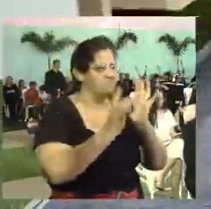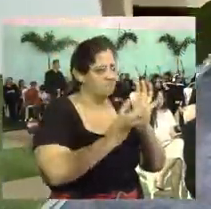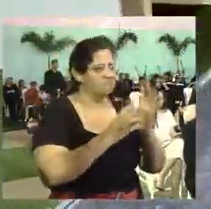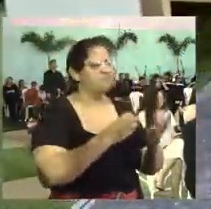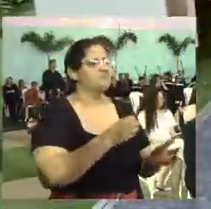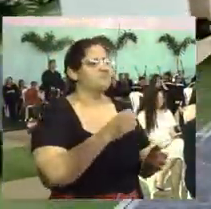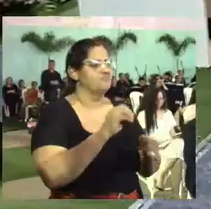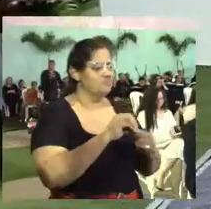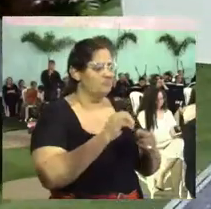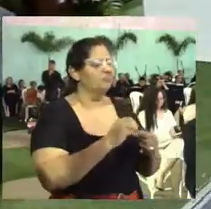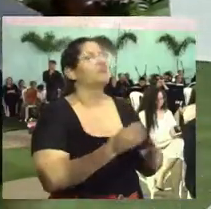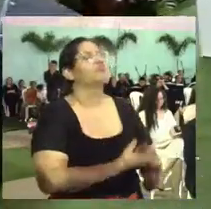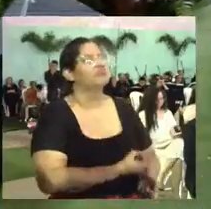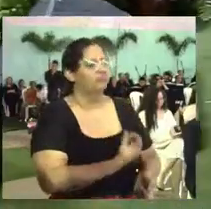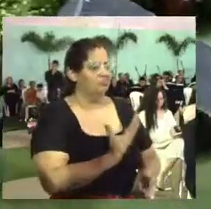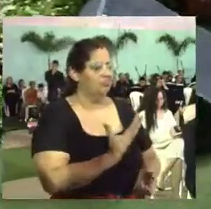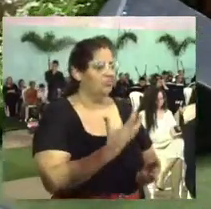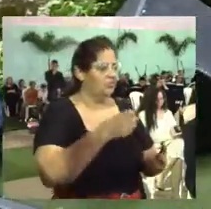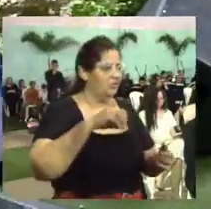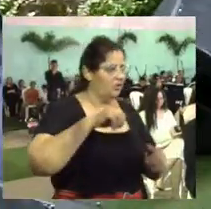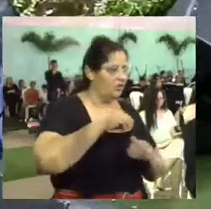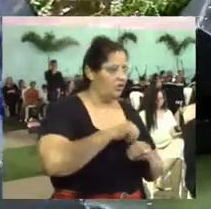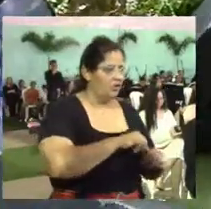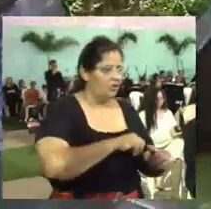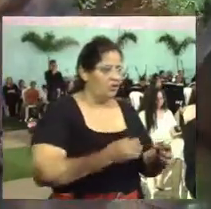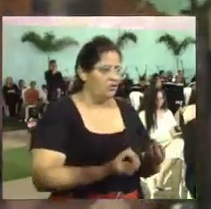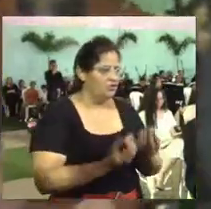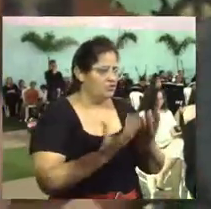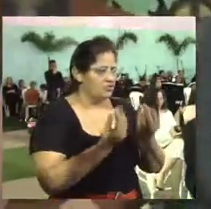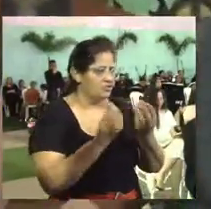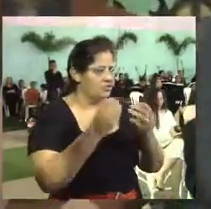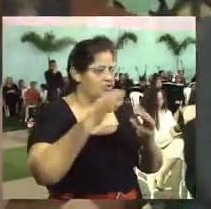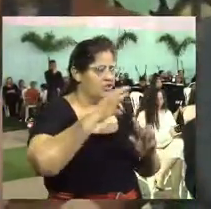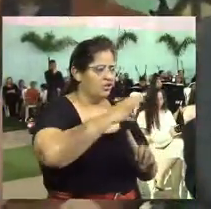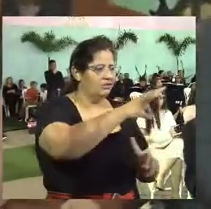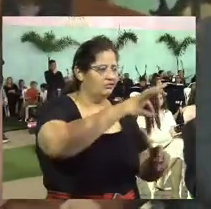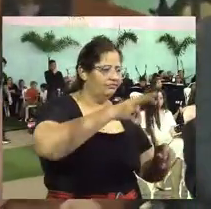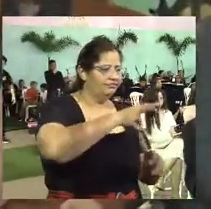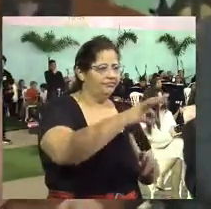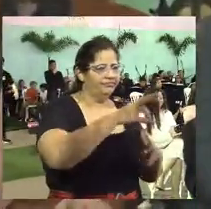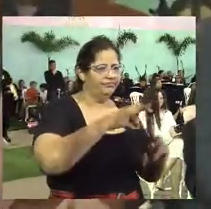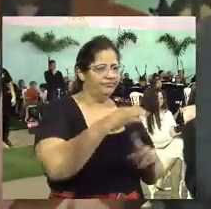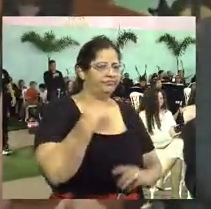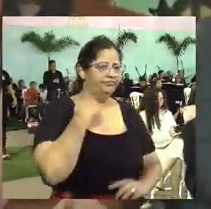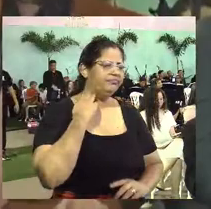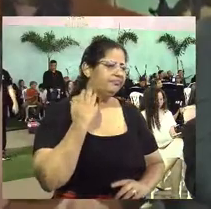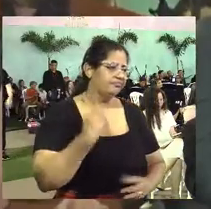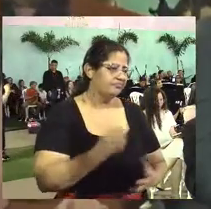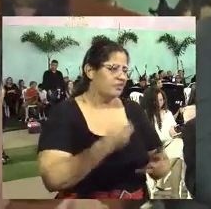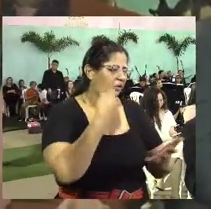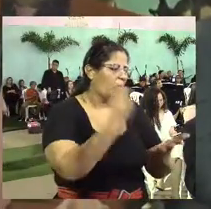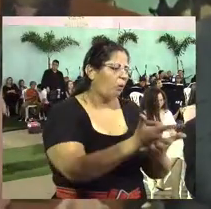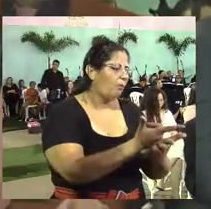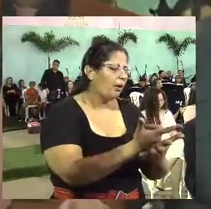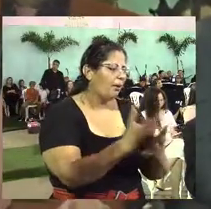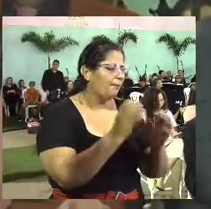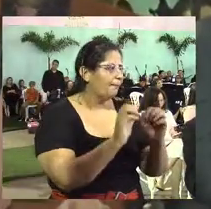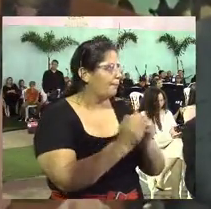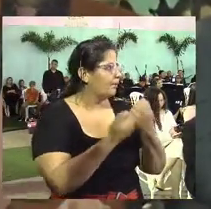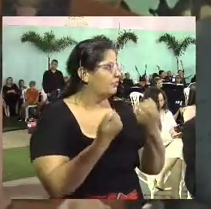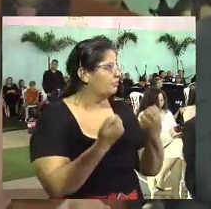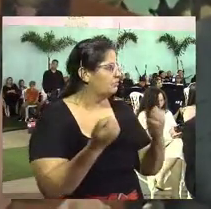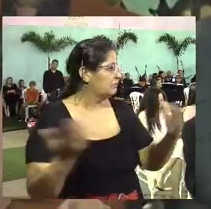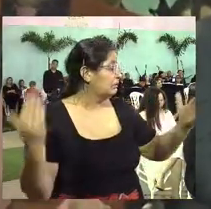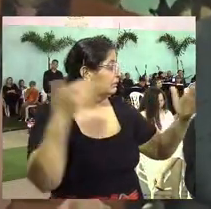da sua vida te enchendo o Espírito Santo você vai na padaria comprar pão você